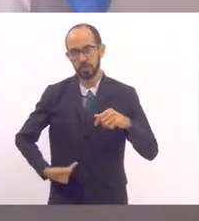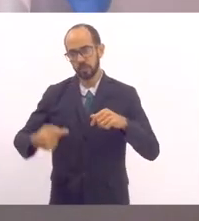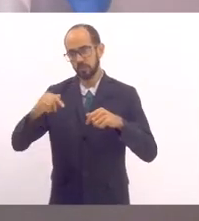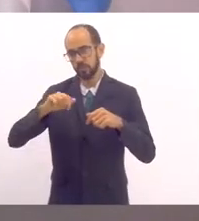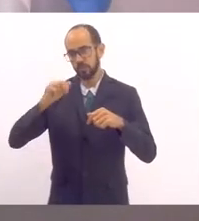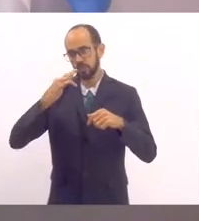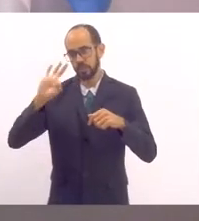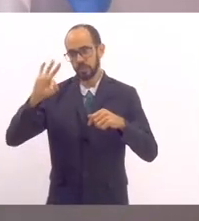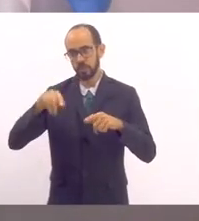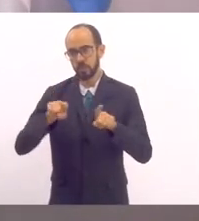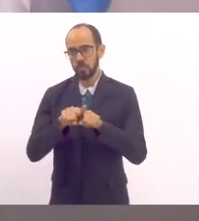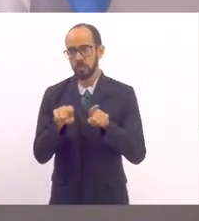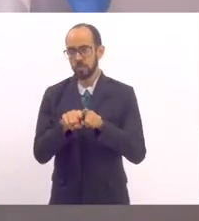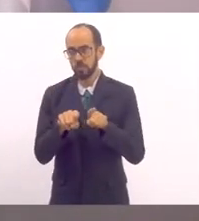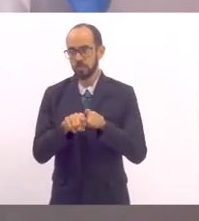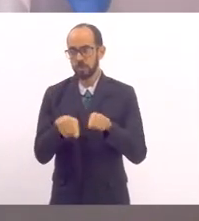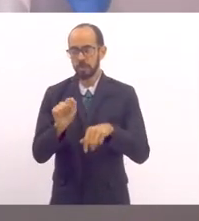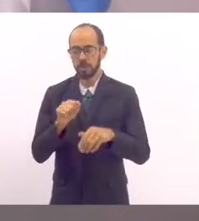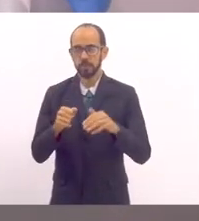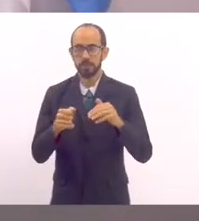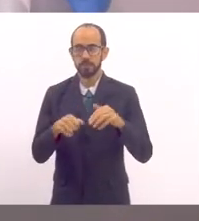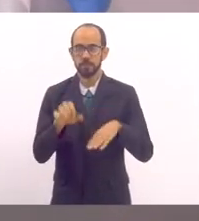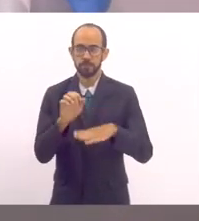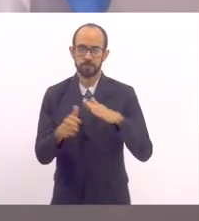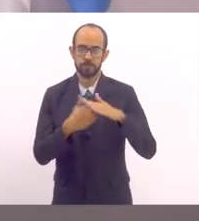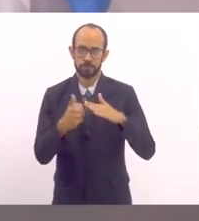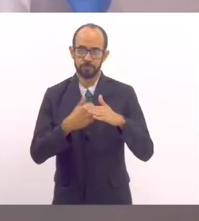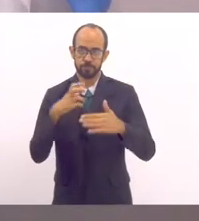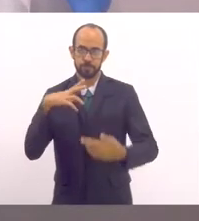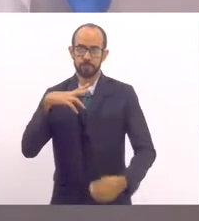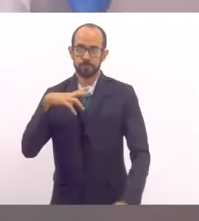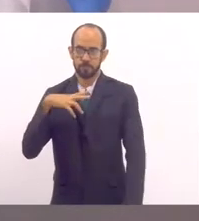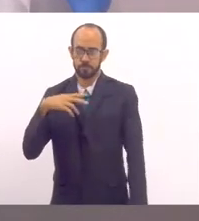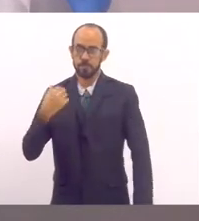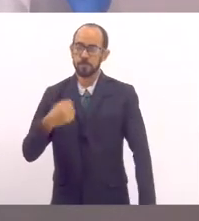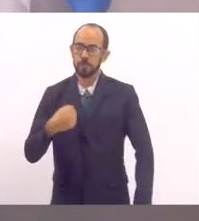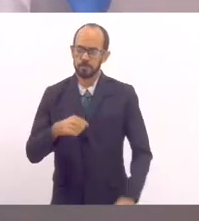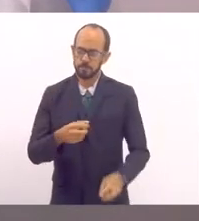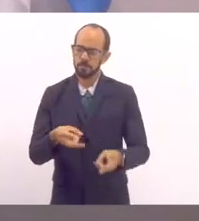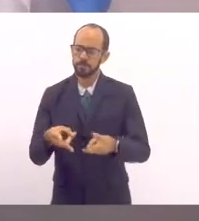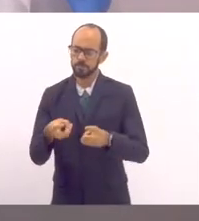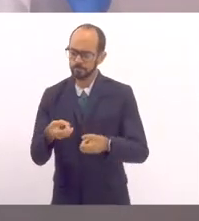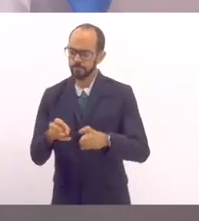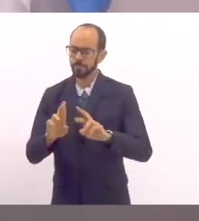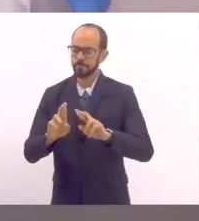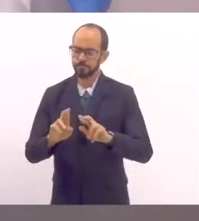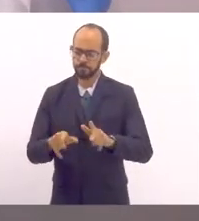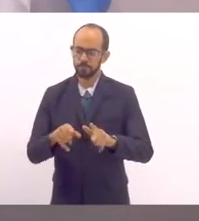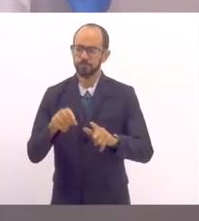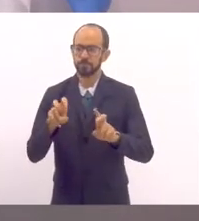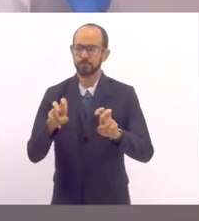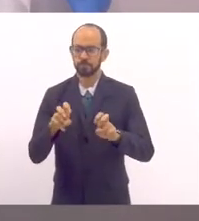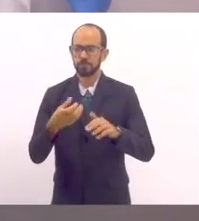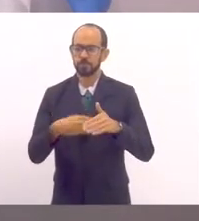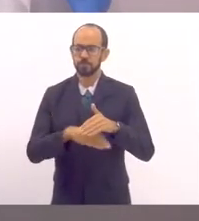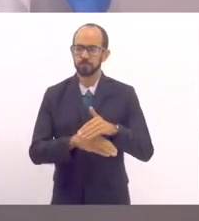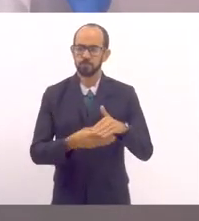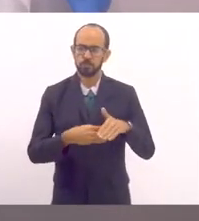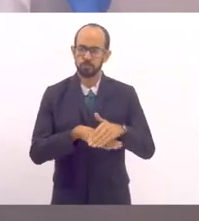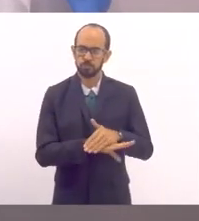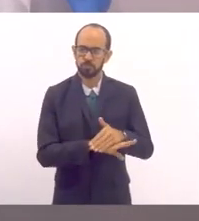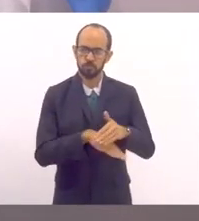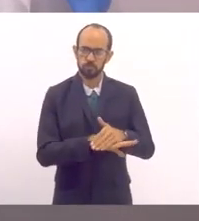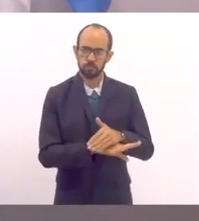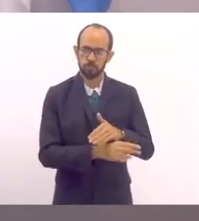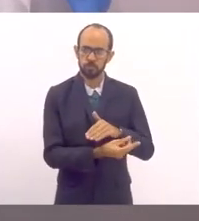também ajudando o turismo. Então, assim, precisa ser ter um olhar diferenciado em relação ao fundo, porque, como foi